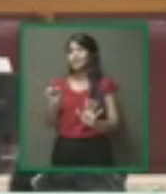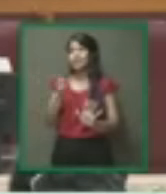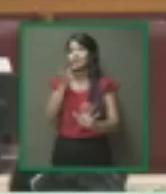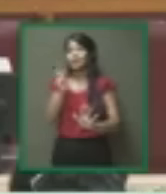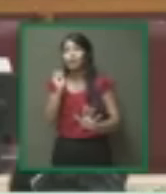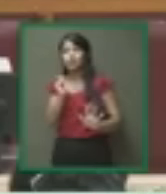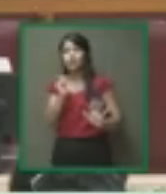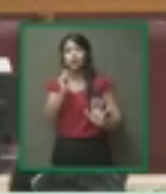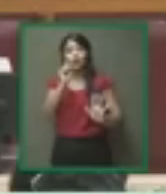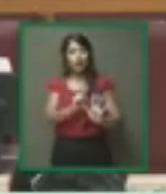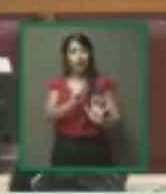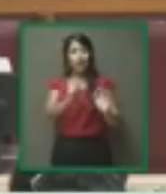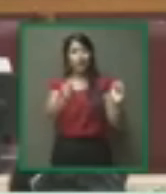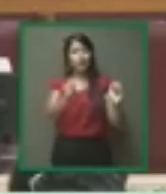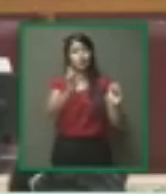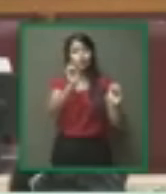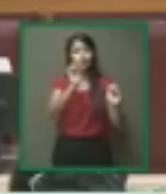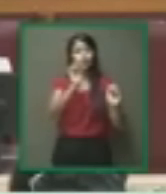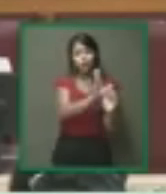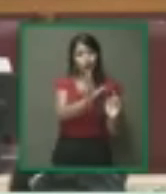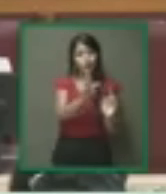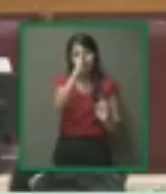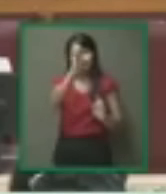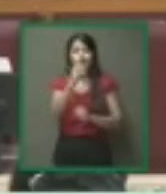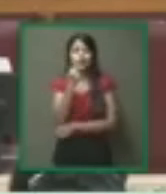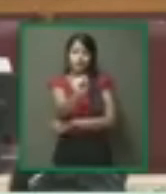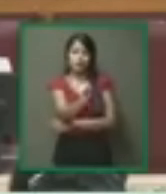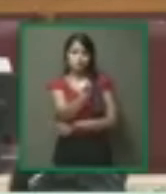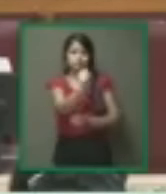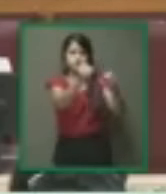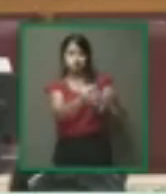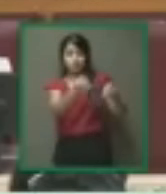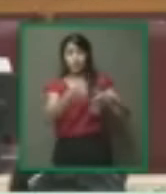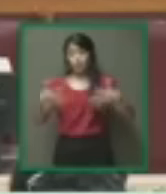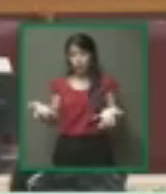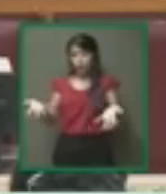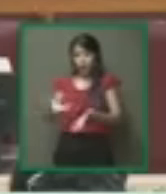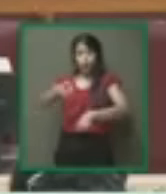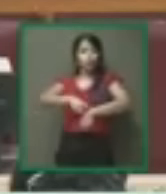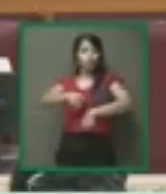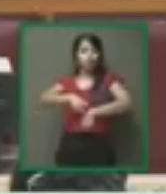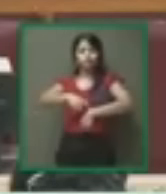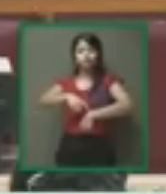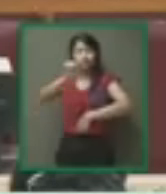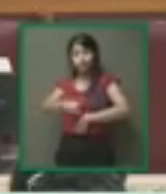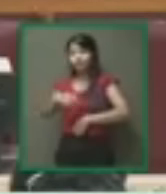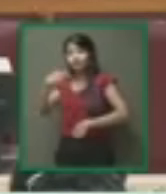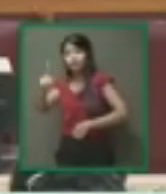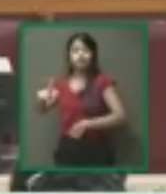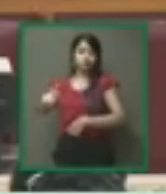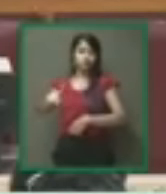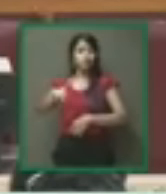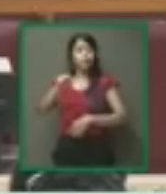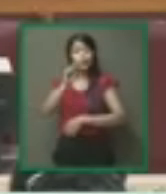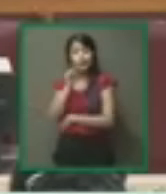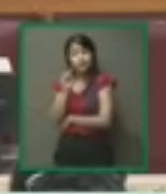por intermédio da sua defesa técnica. Tá? O interrogatório é o momento que o senhor tem para